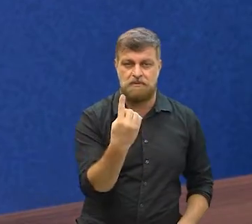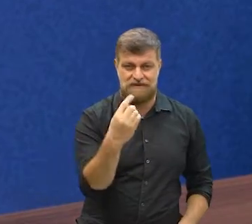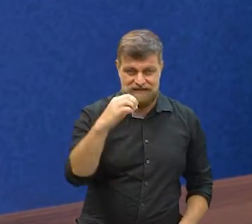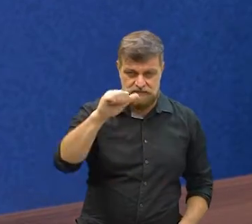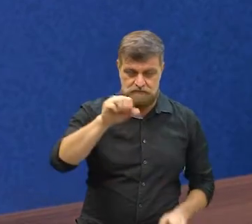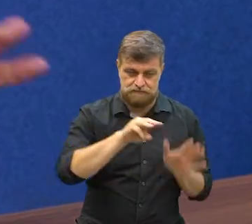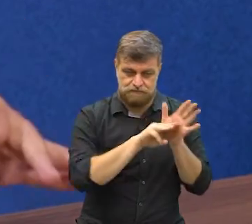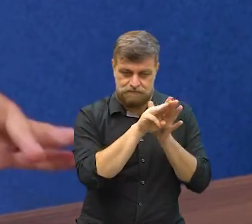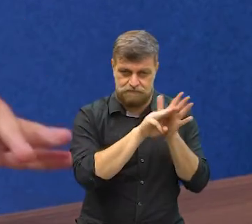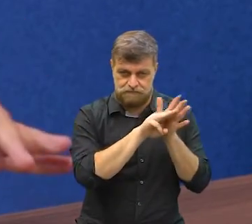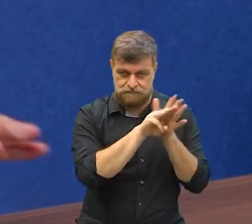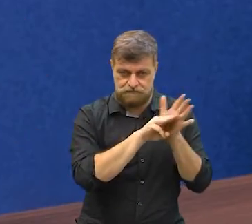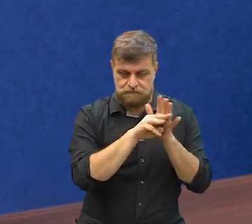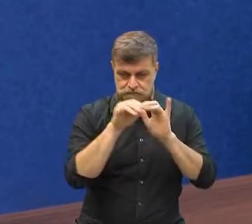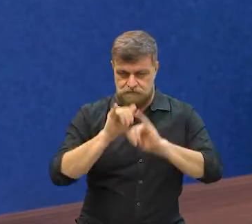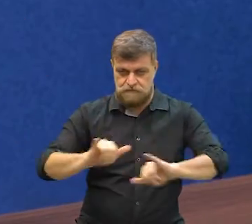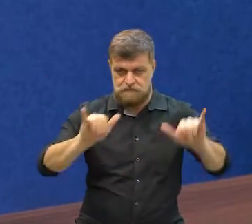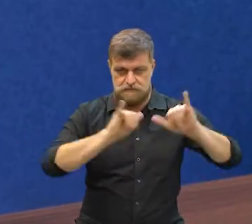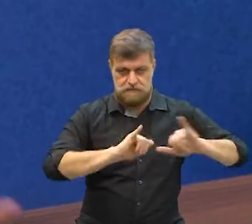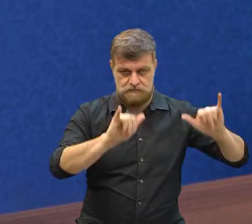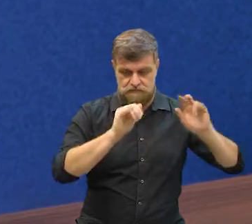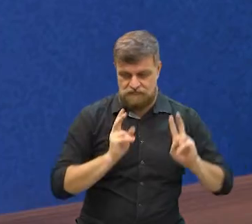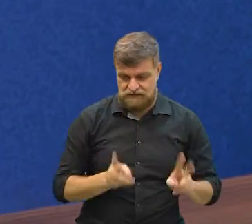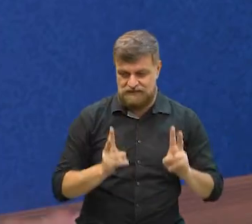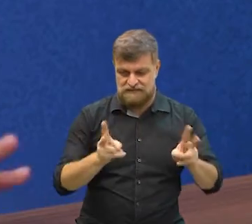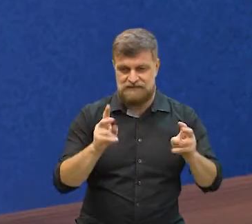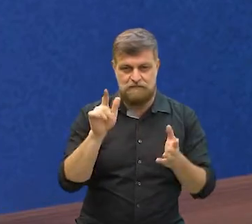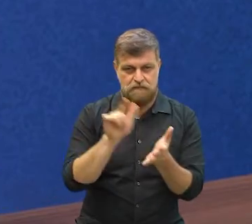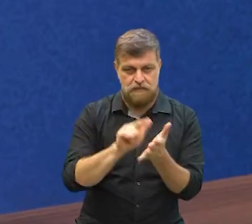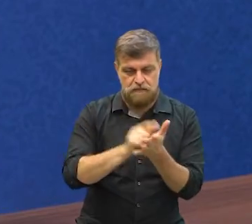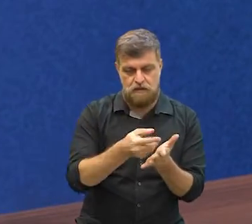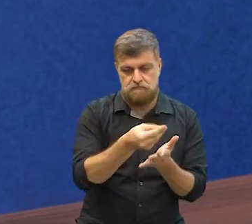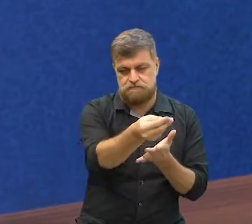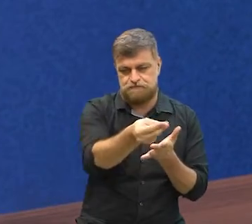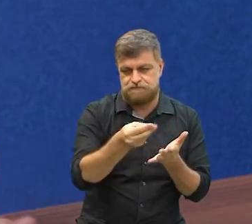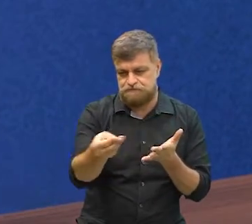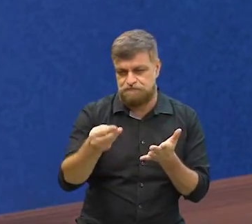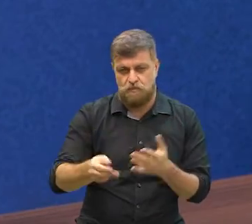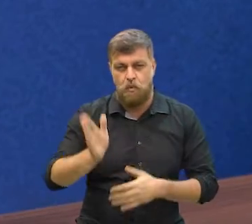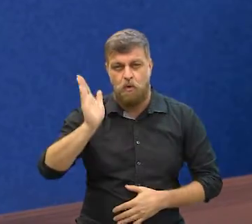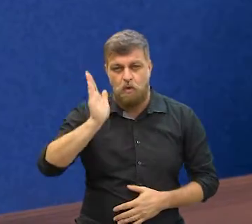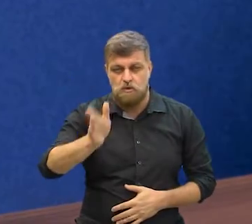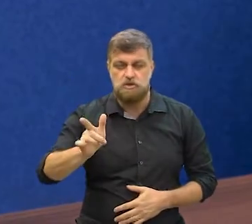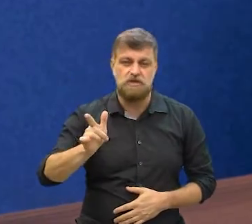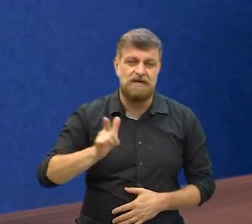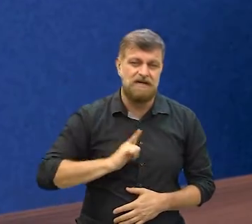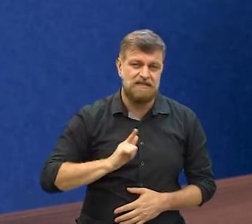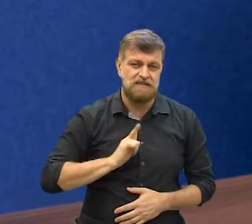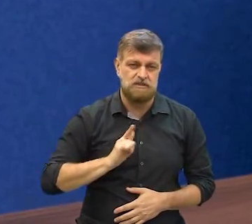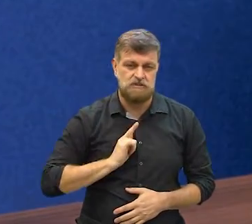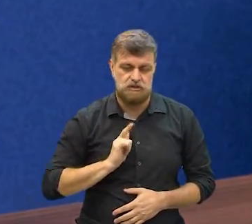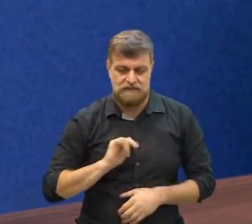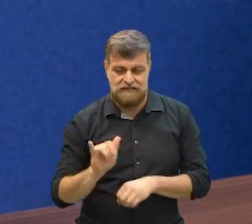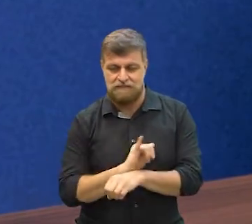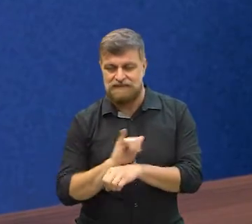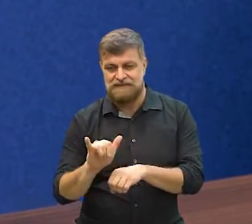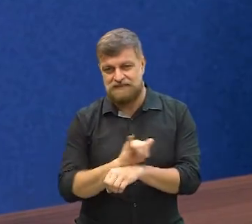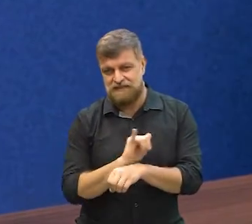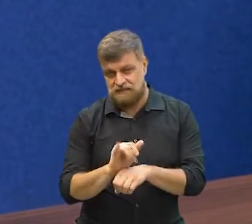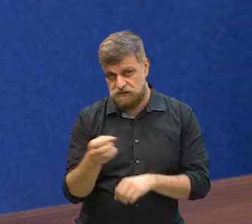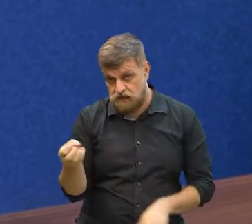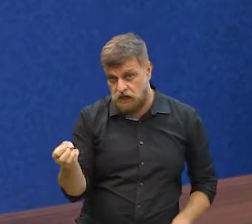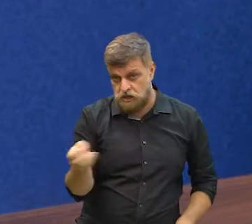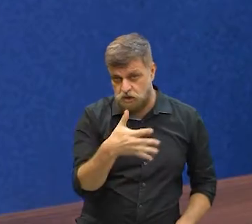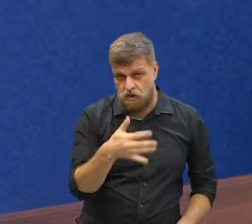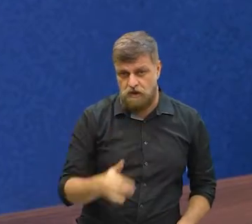2019, a metodologia da divulgação era a mesma, ainda a panfletagem, ou vocês já tinham